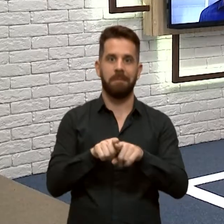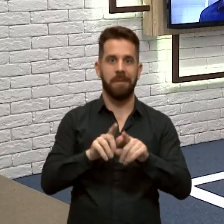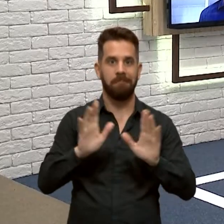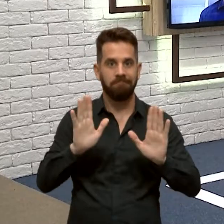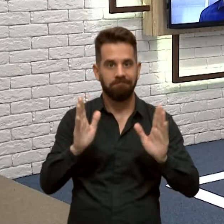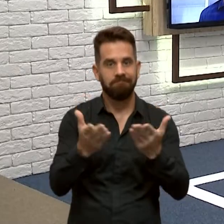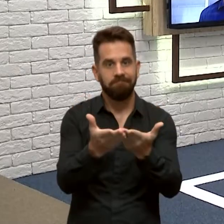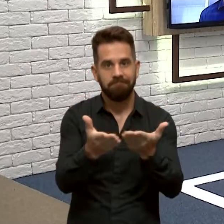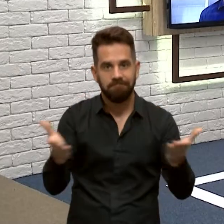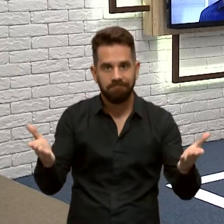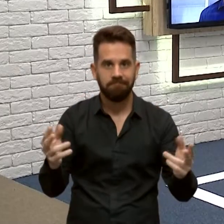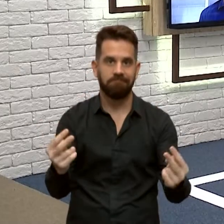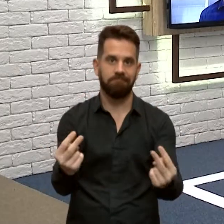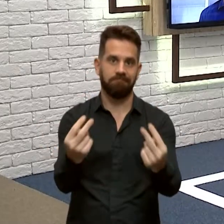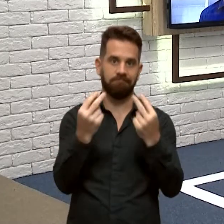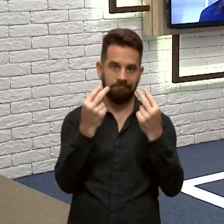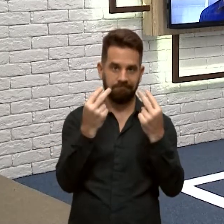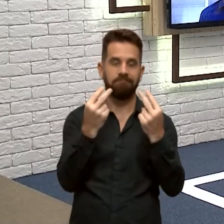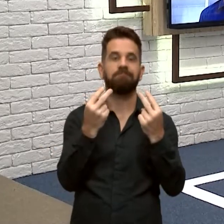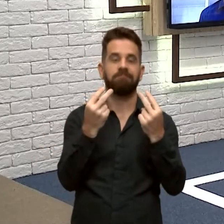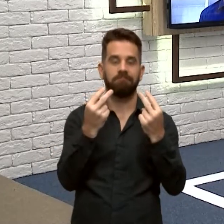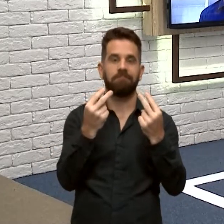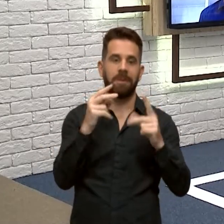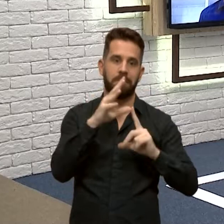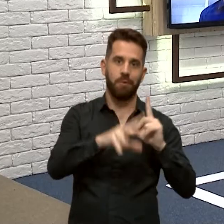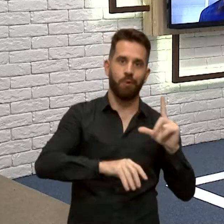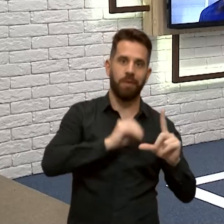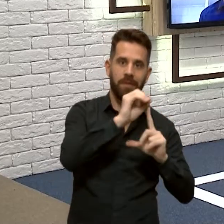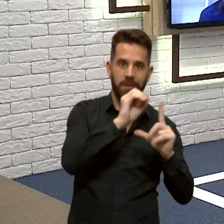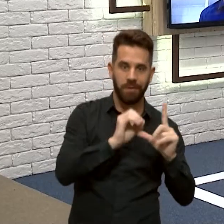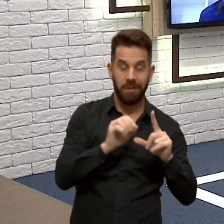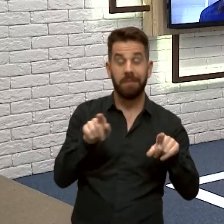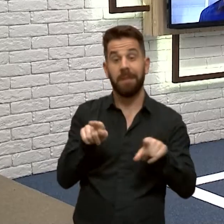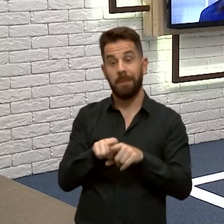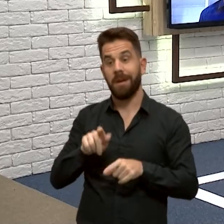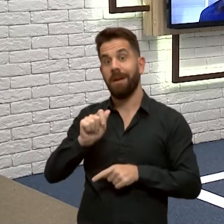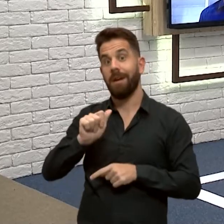UFG, cumprimento também o Altair, meu colega aí da universidade.